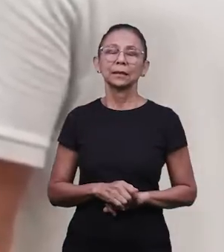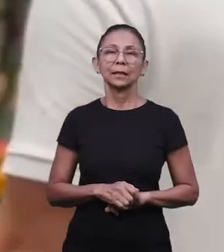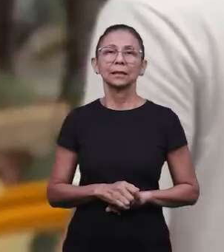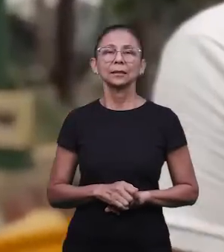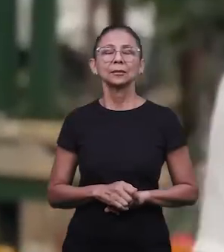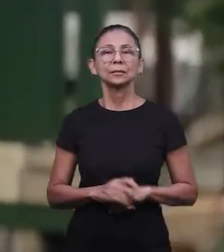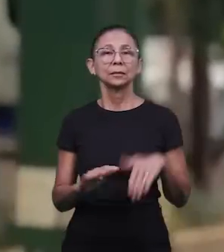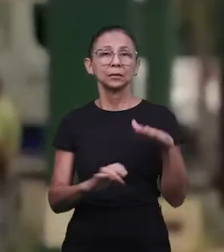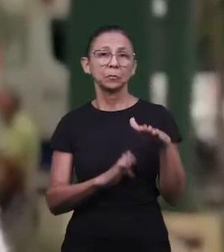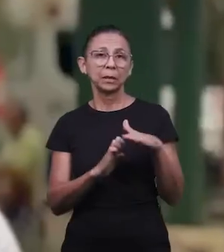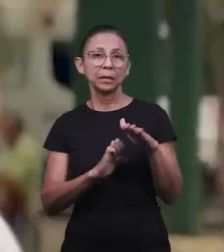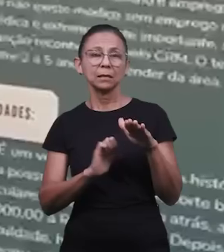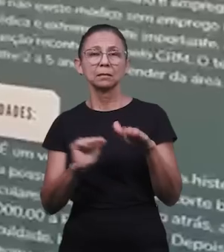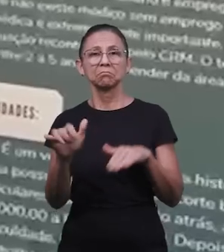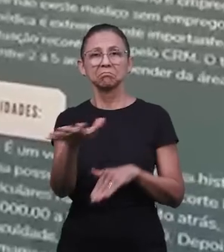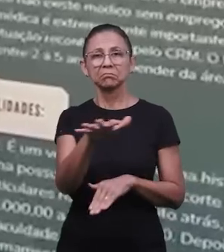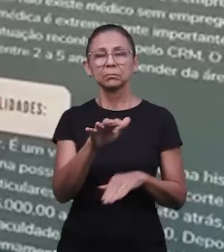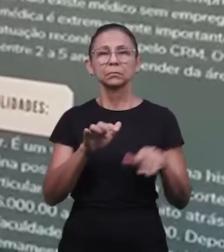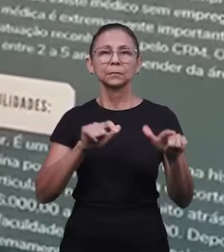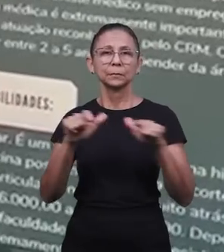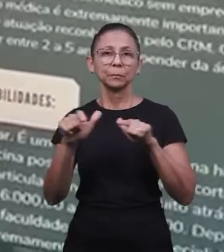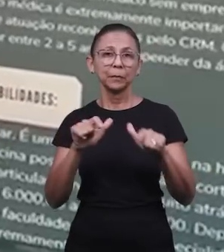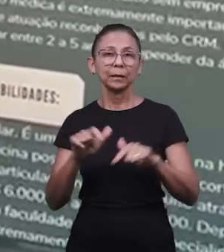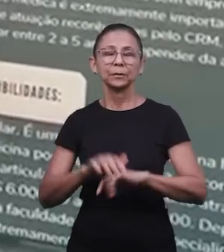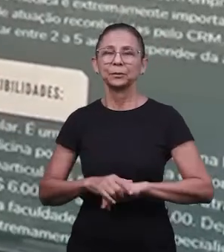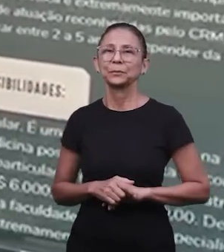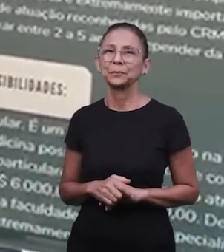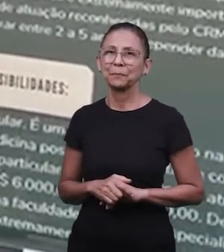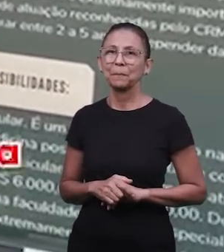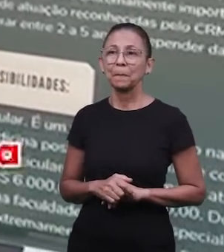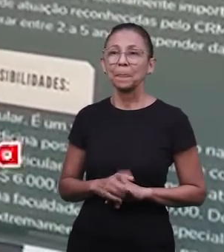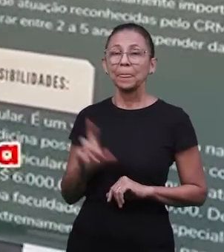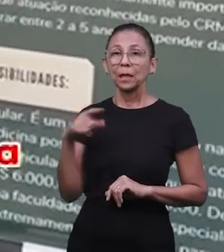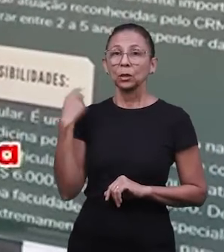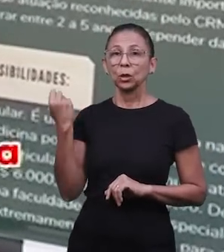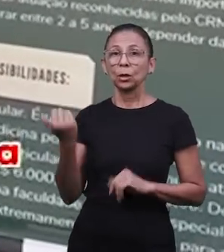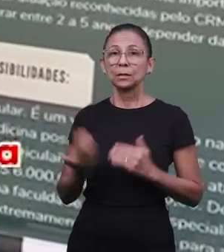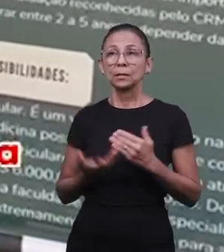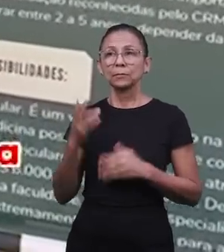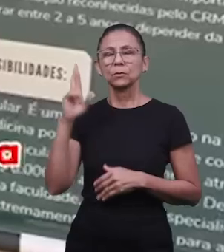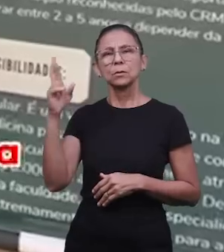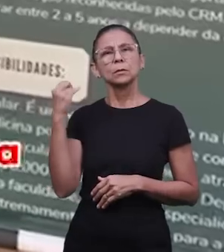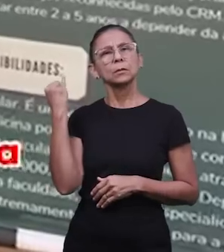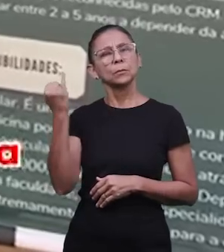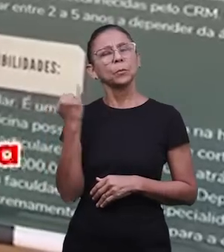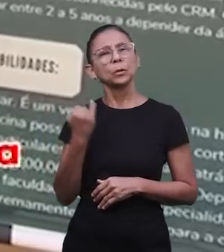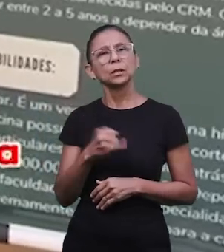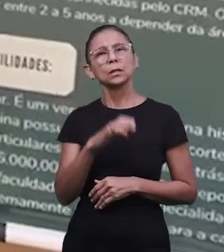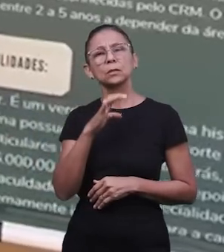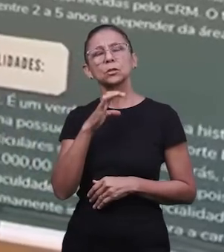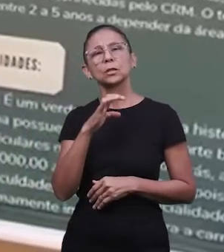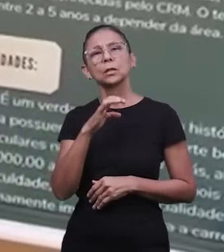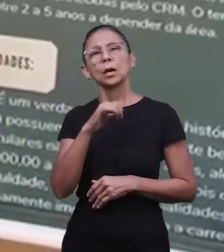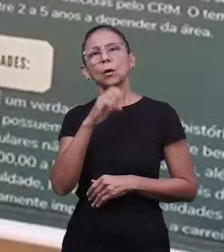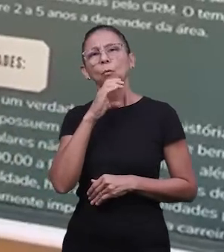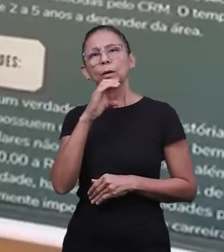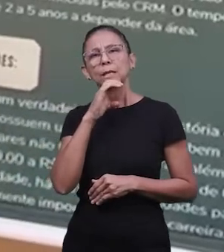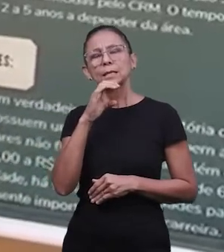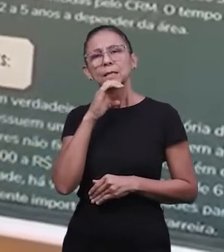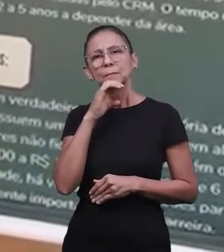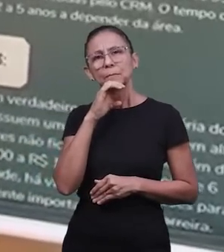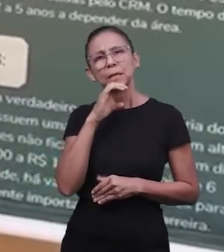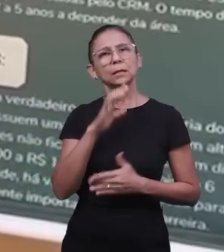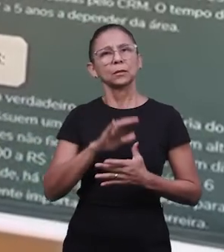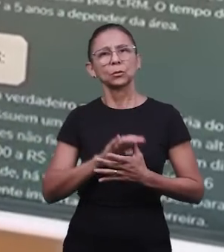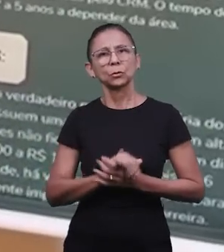Para nós, servos do Senhor, é algo muito importante, porque nós podemos conhecer a parte teórica, mas também nós temos